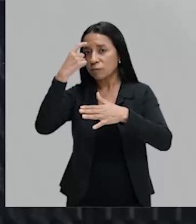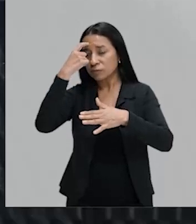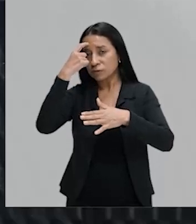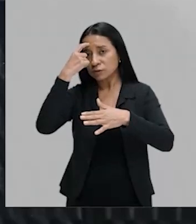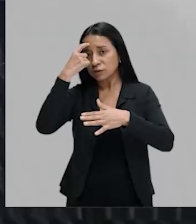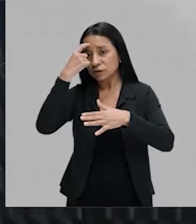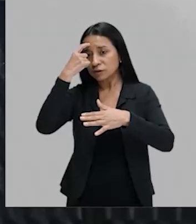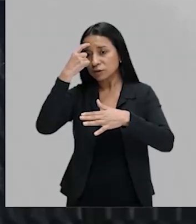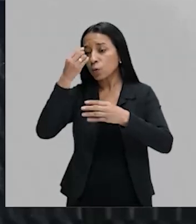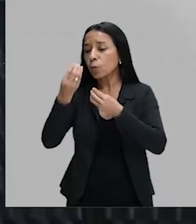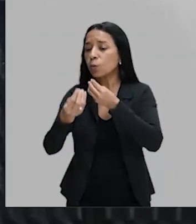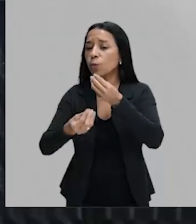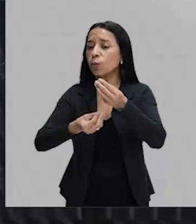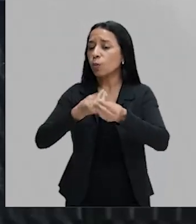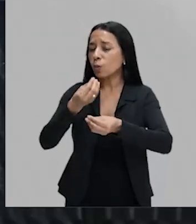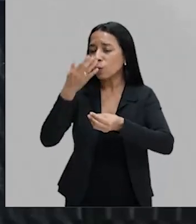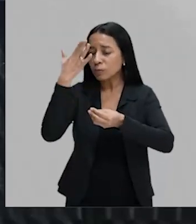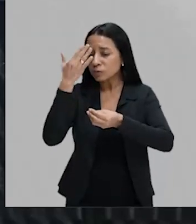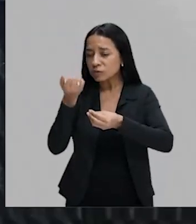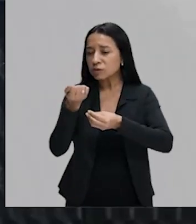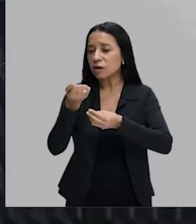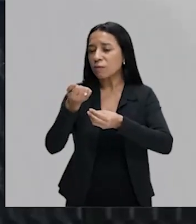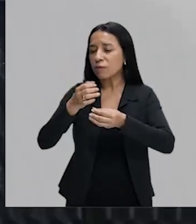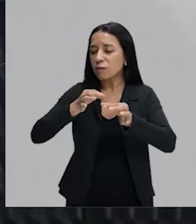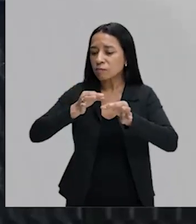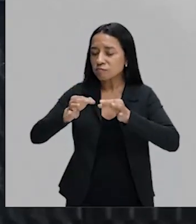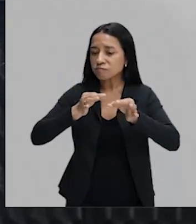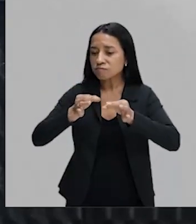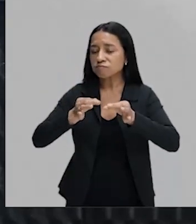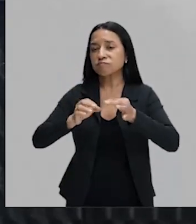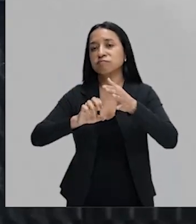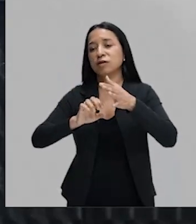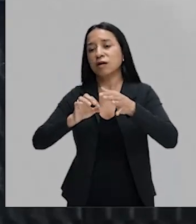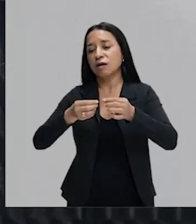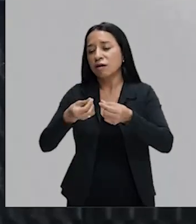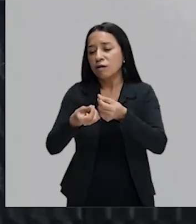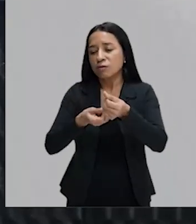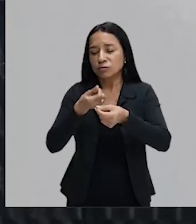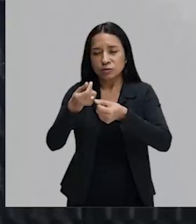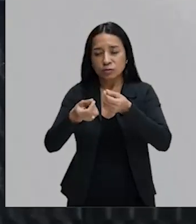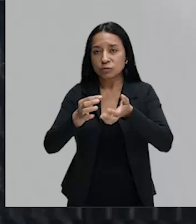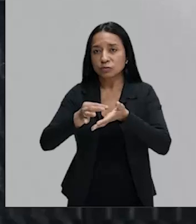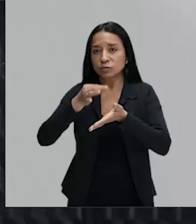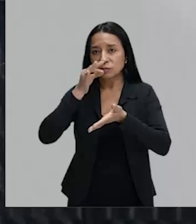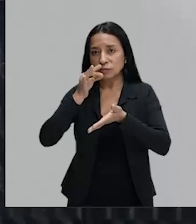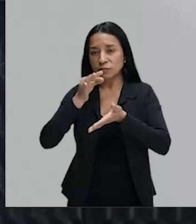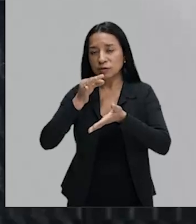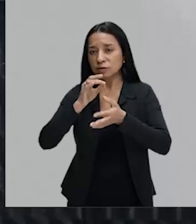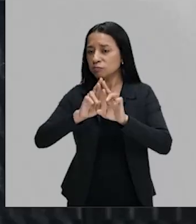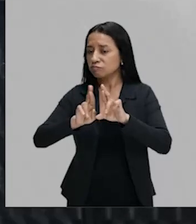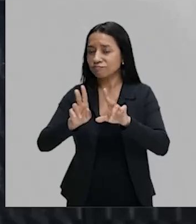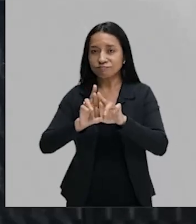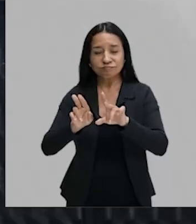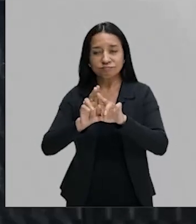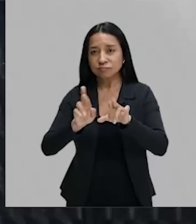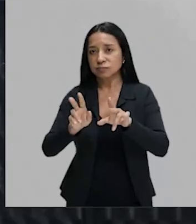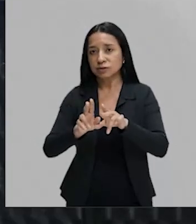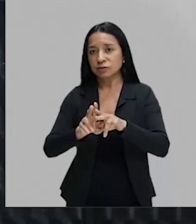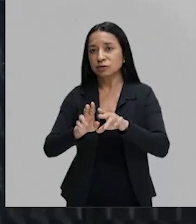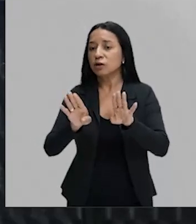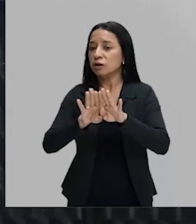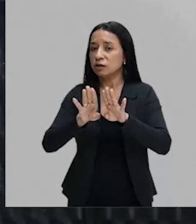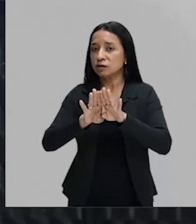com os negócios do café, com a administração desse café, e até mesmo no que diz respeito à questão dessa mão de obra